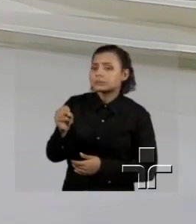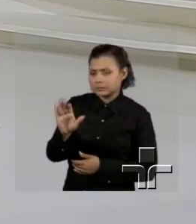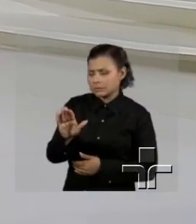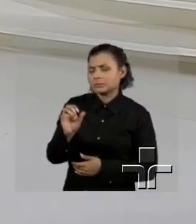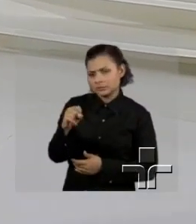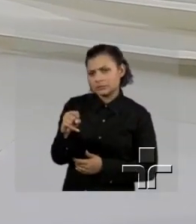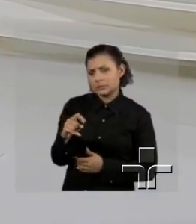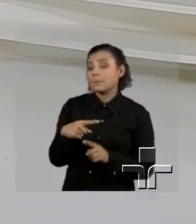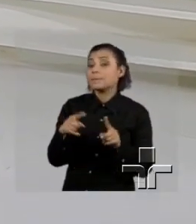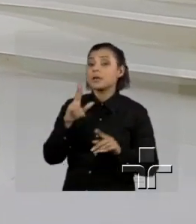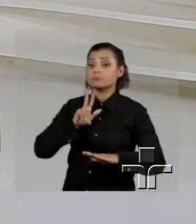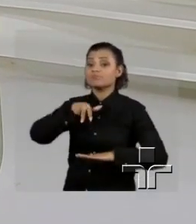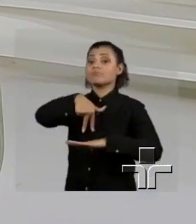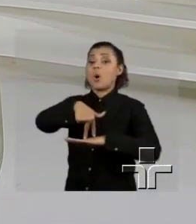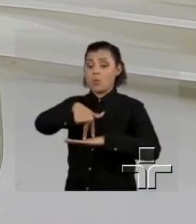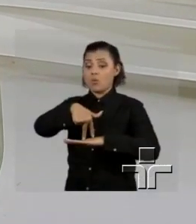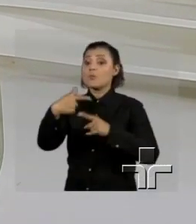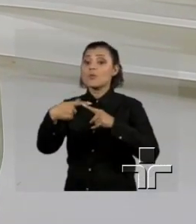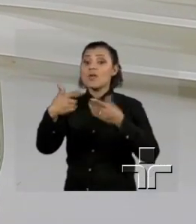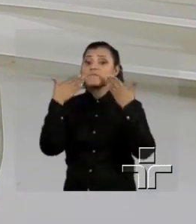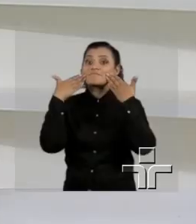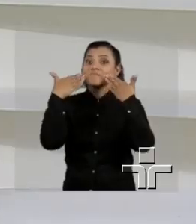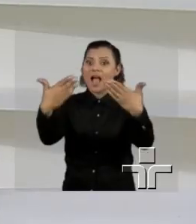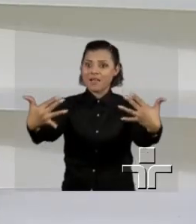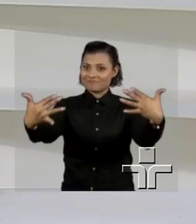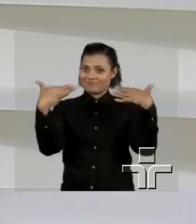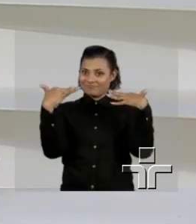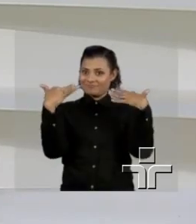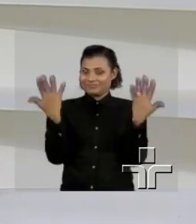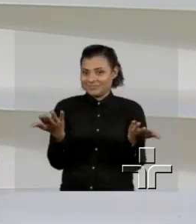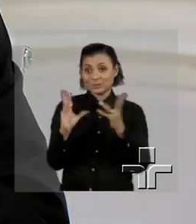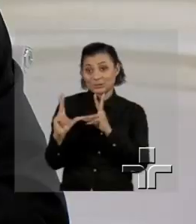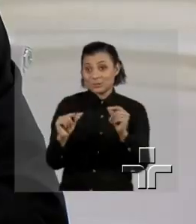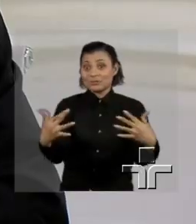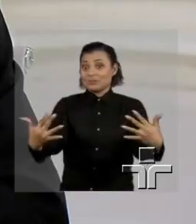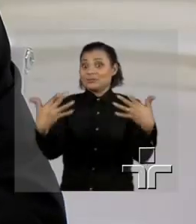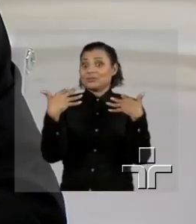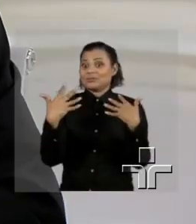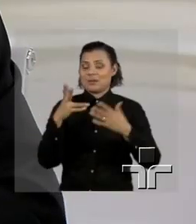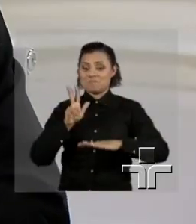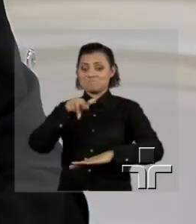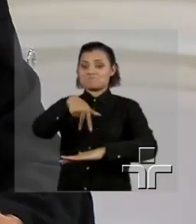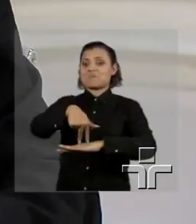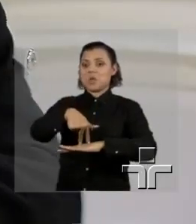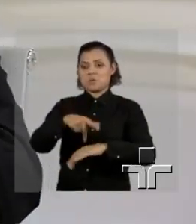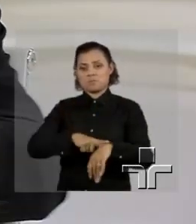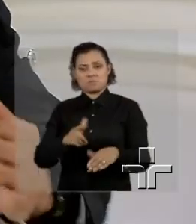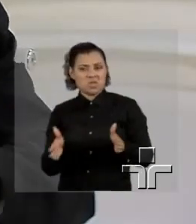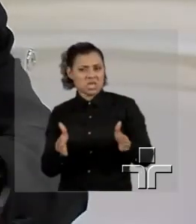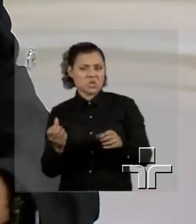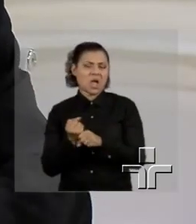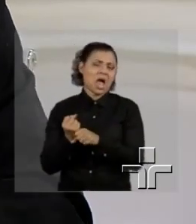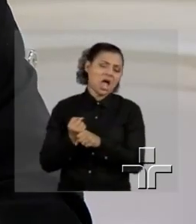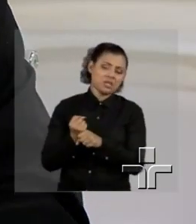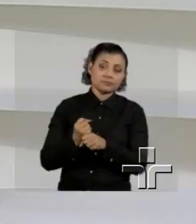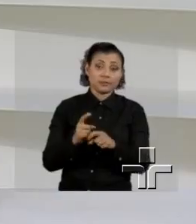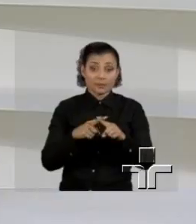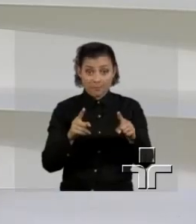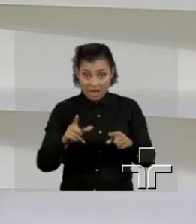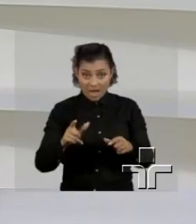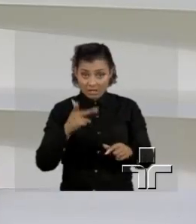correta. 21 anos no poder? Não, eu estou dizendo. Ok. A interferência em 64, acho que foi uma decisão correta daqueles que estavam